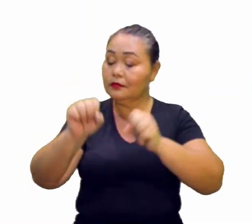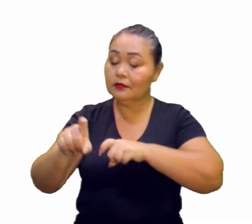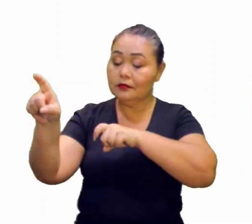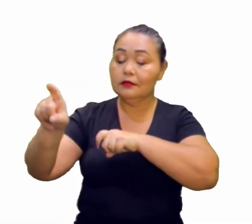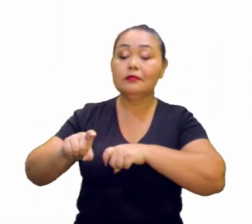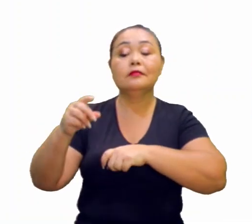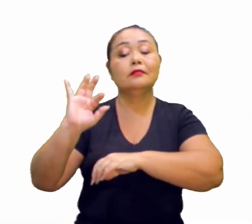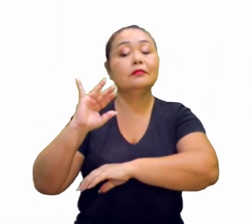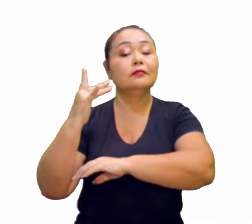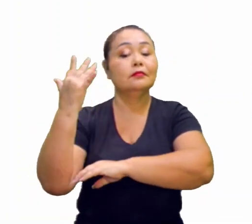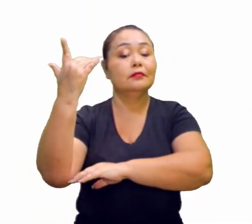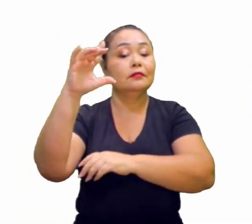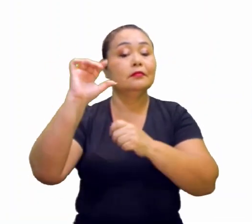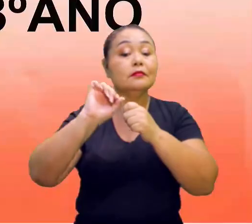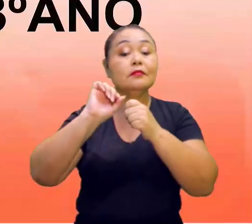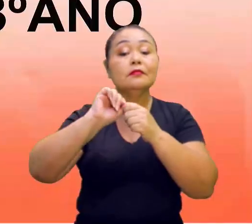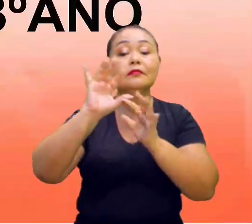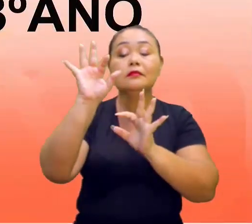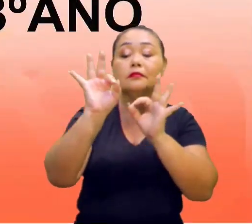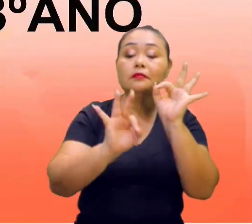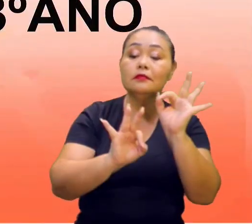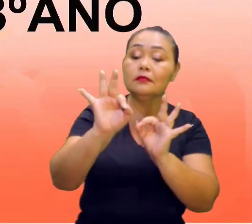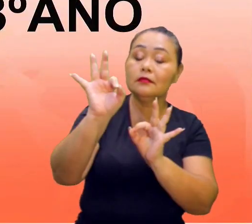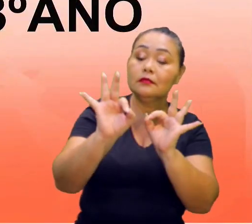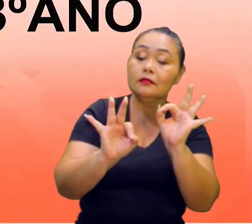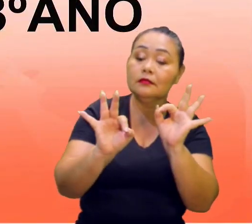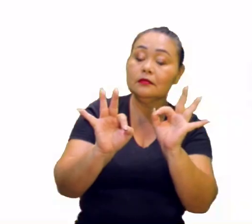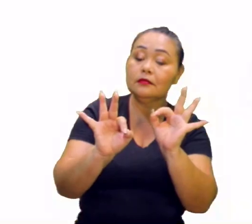agroflorestais, como que se dá o planejamento...